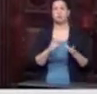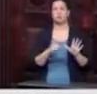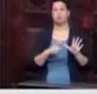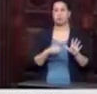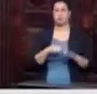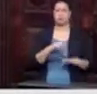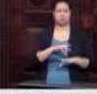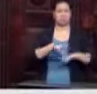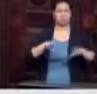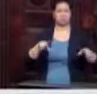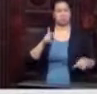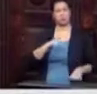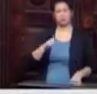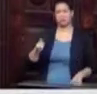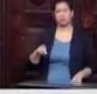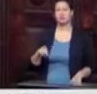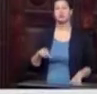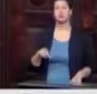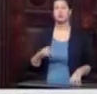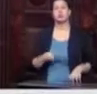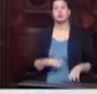seguranças, professores,